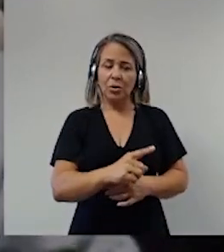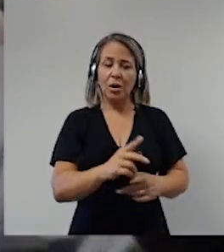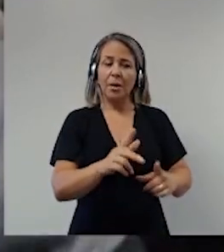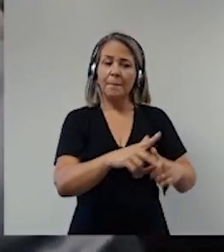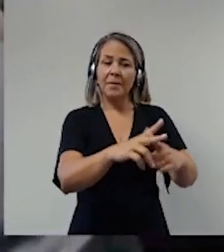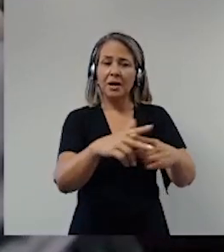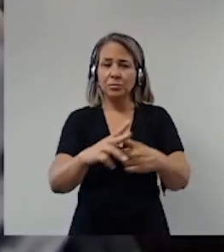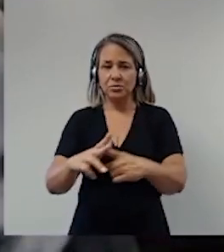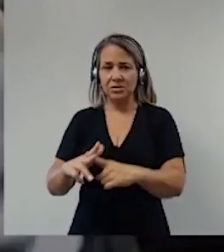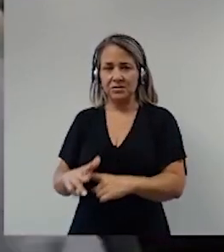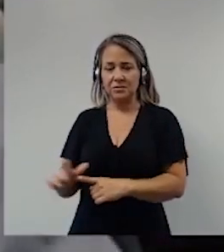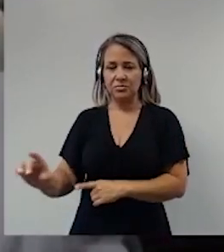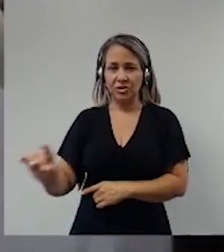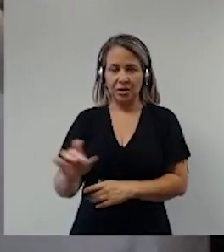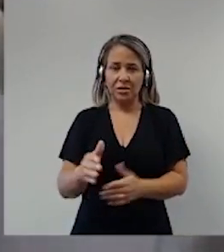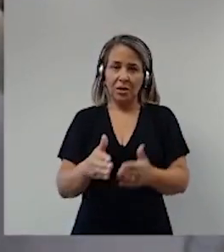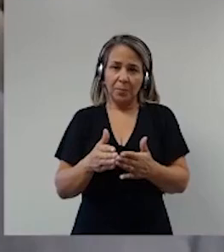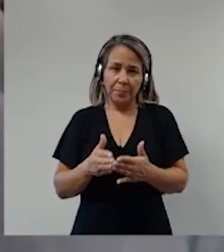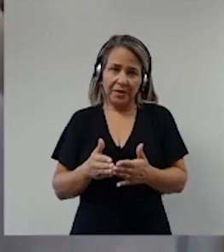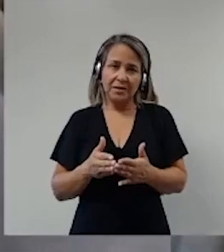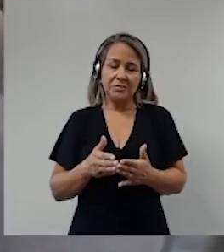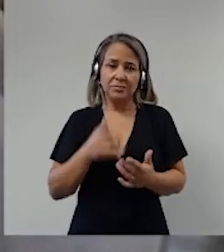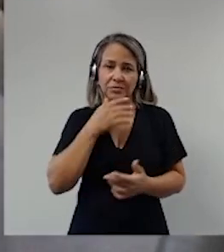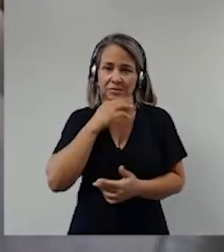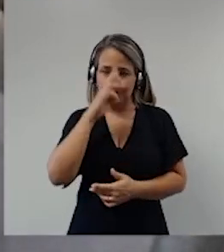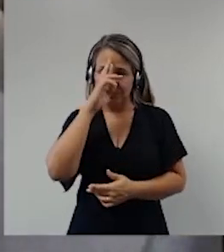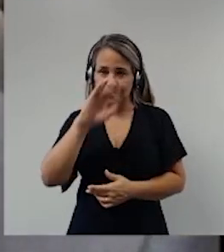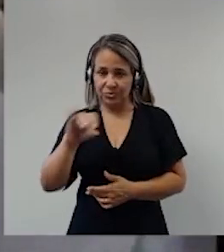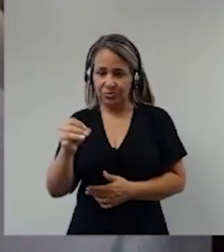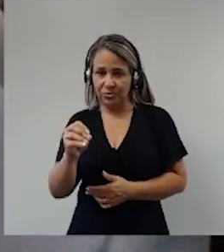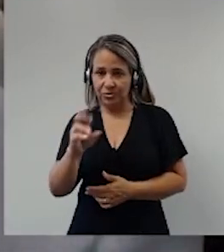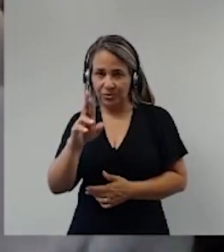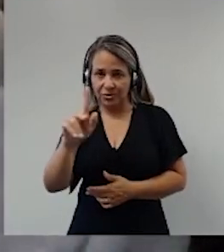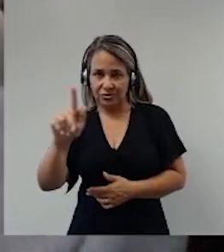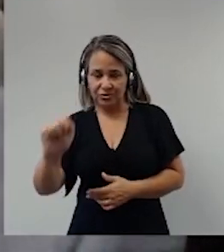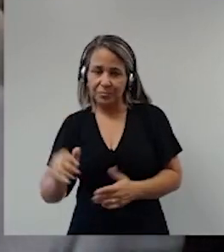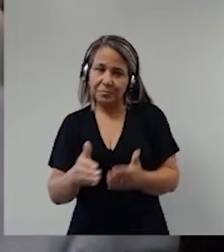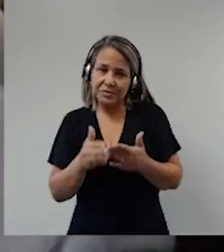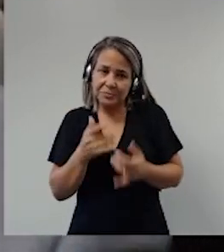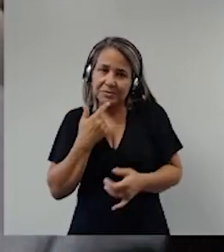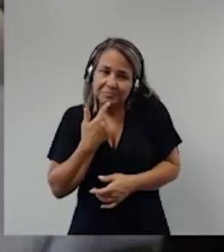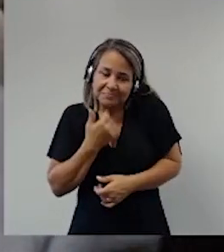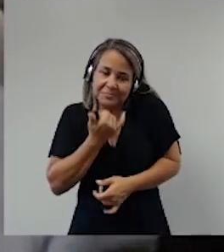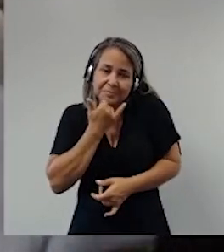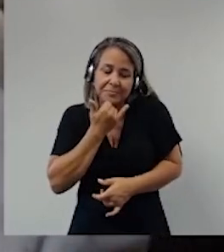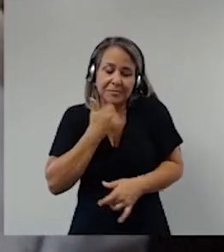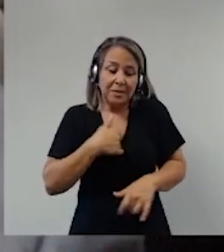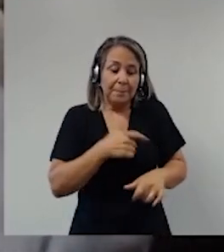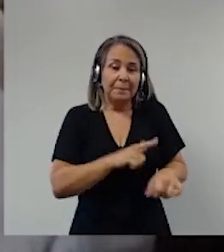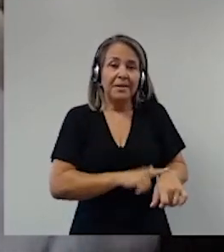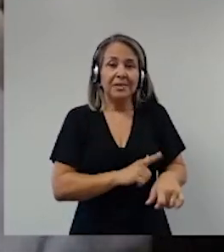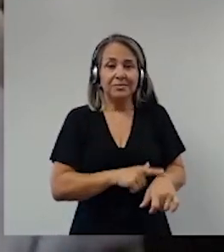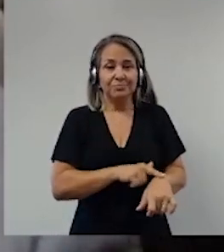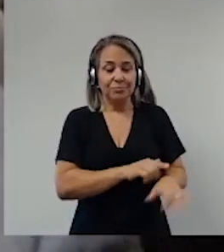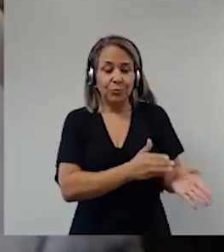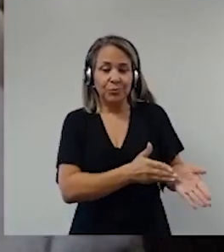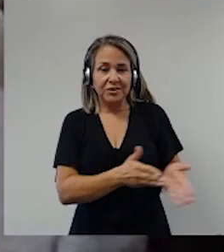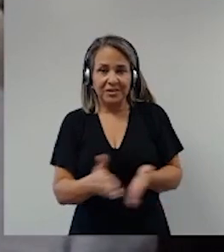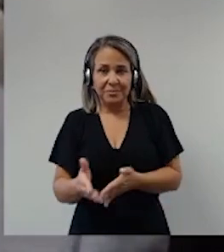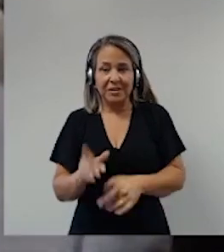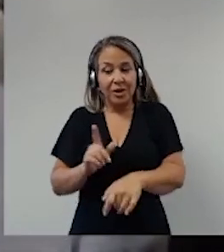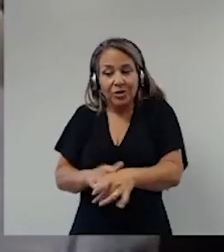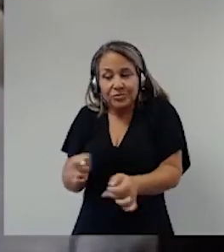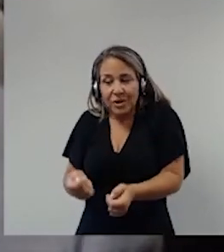né? Eu peço ao doutor Jorge que me ajude com o controle do tempo, né? Então, quando estiver próximo, encaminhando